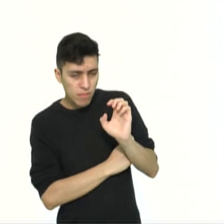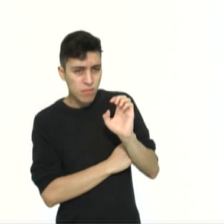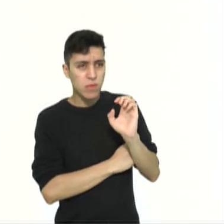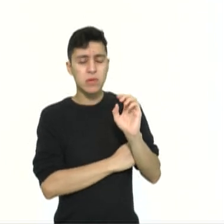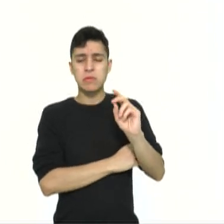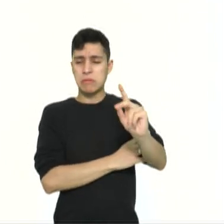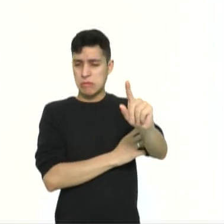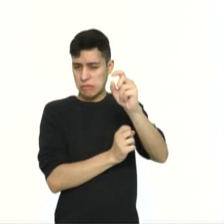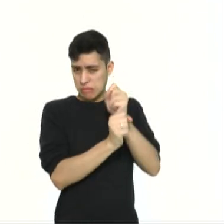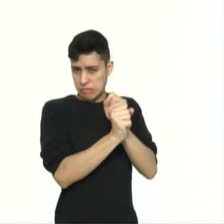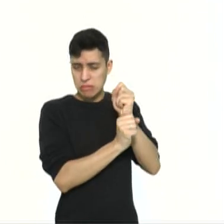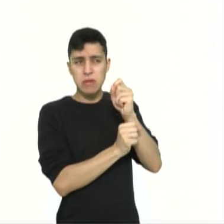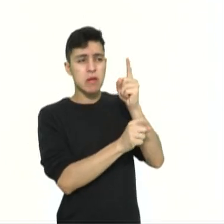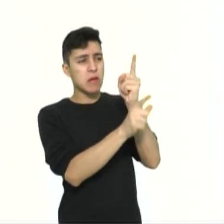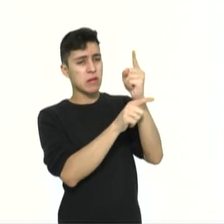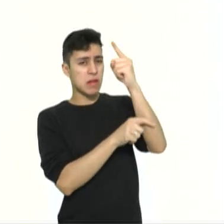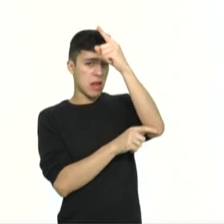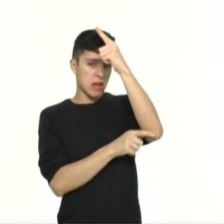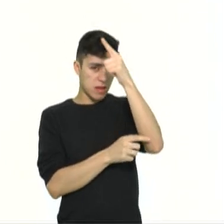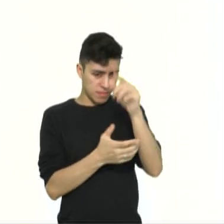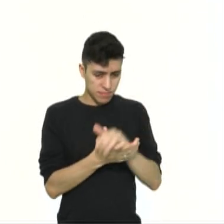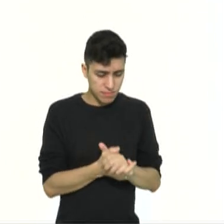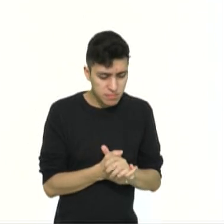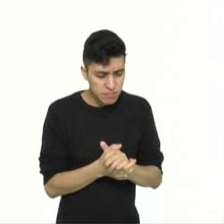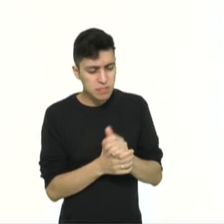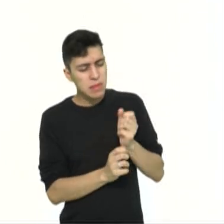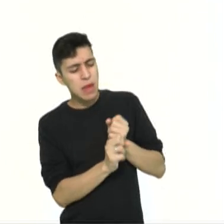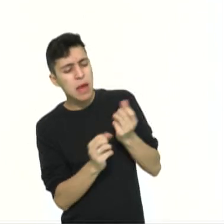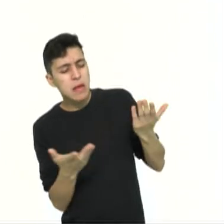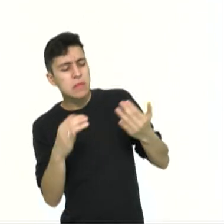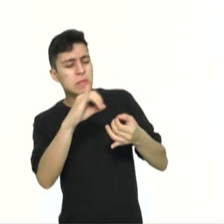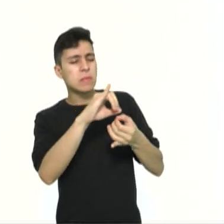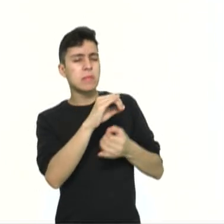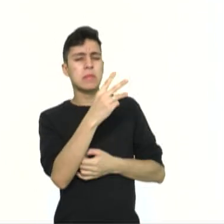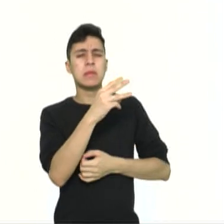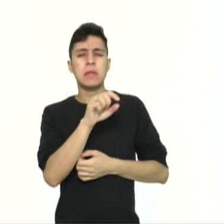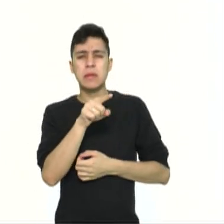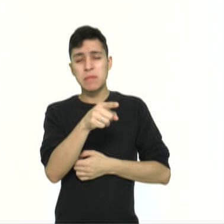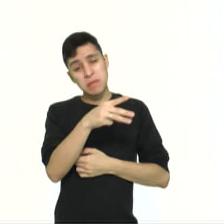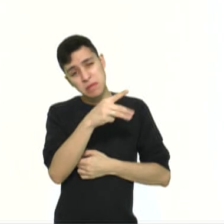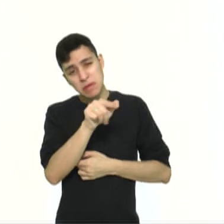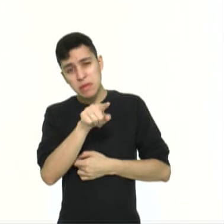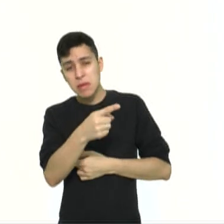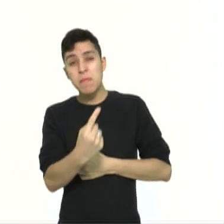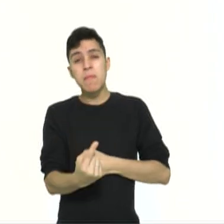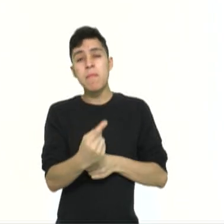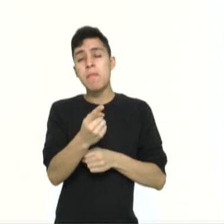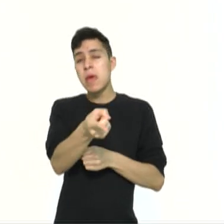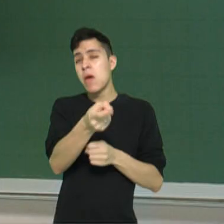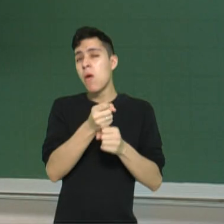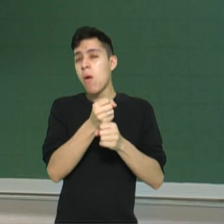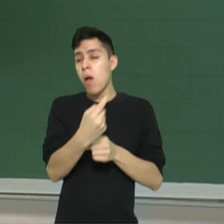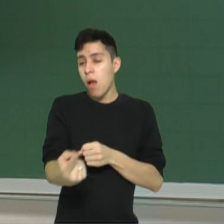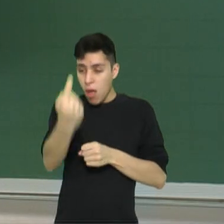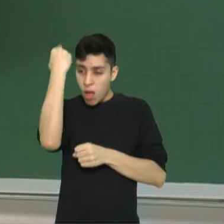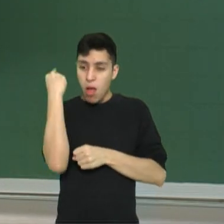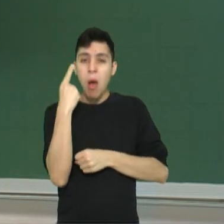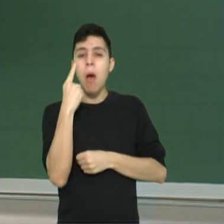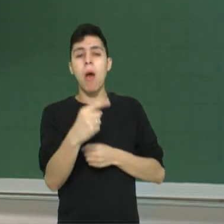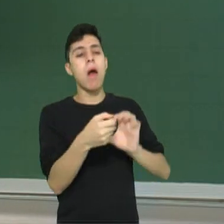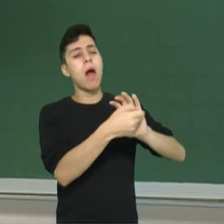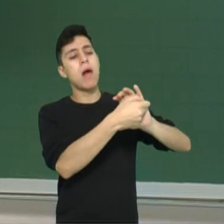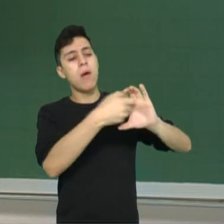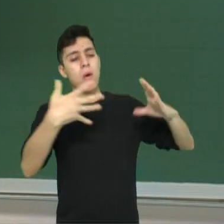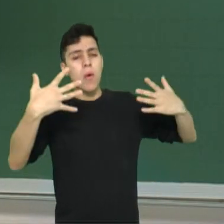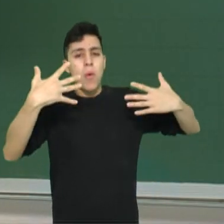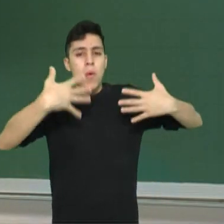na Alemanha. Esses instrumentos foram datados de aproximadamente 30 mil a 37 mil anos. Então assim, olha a caracterização que